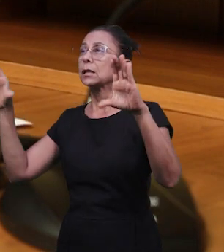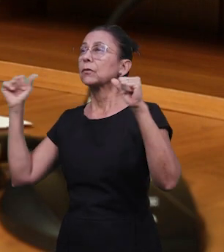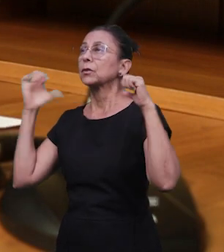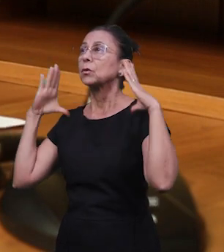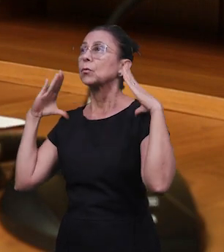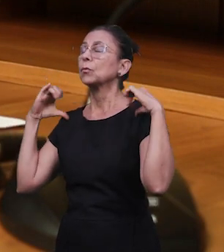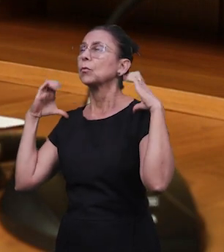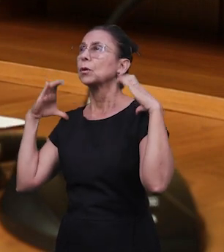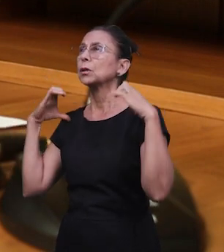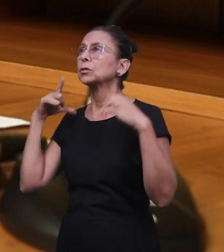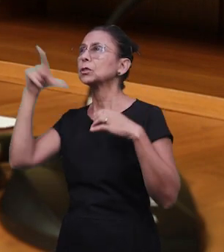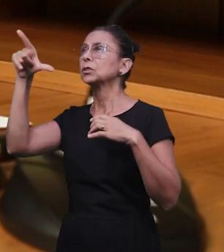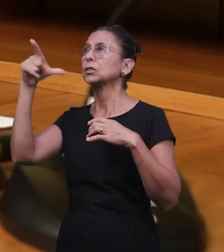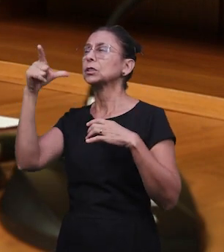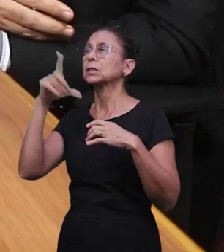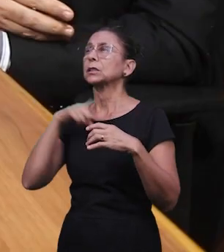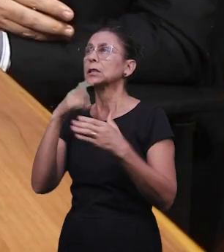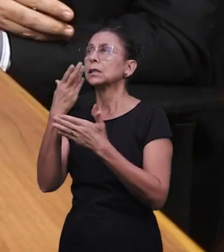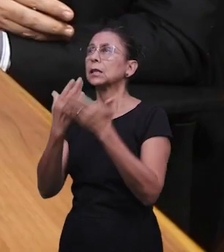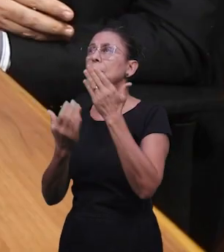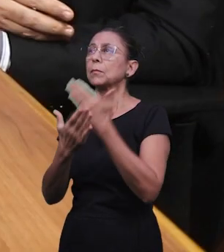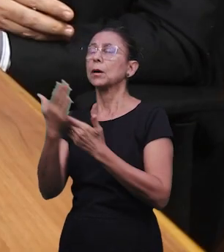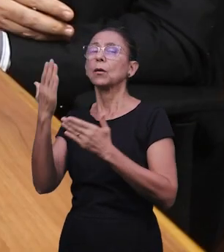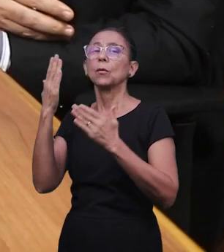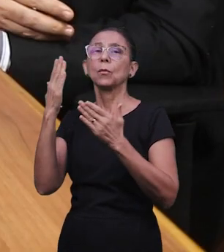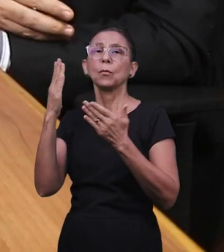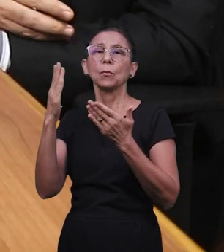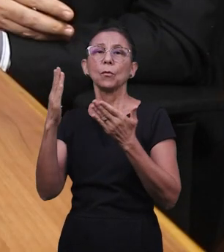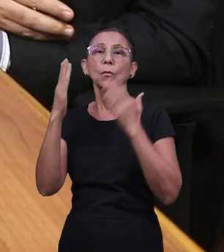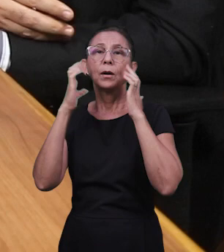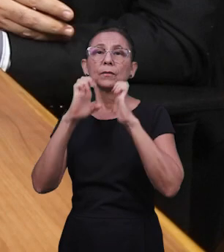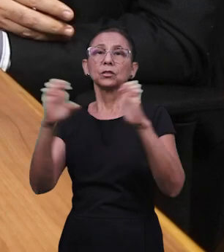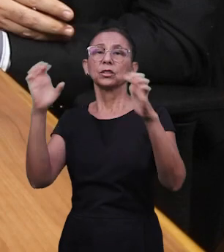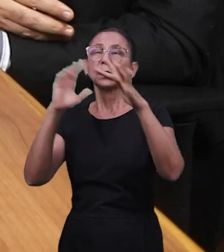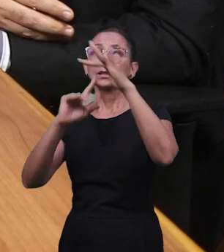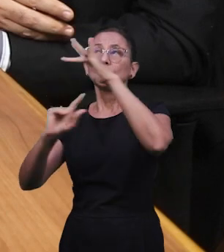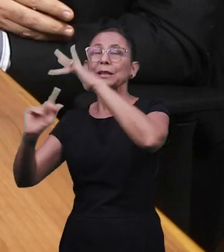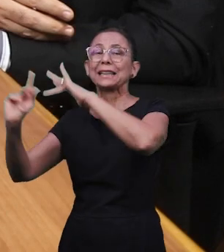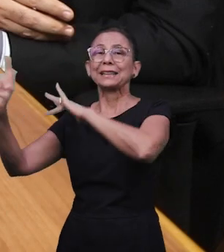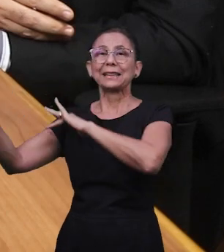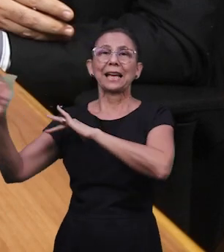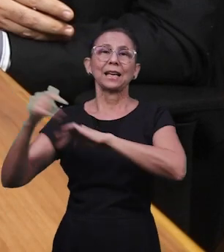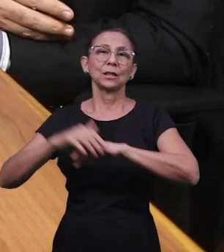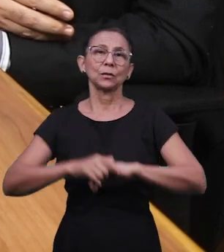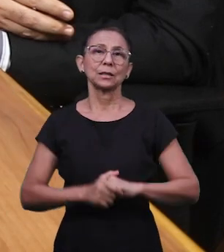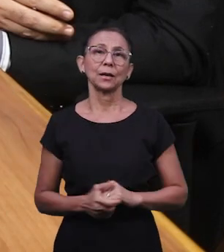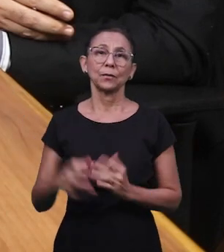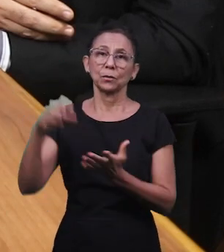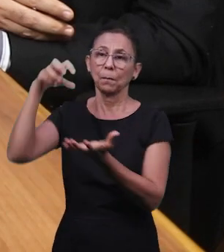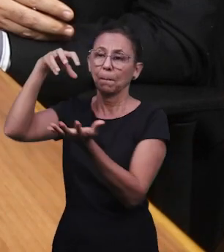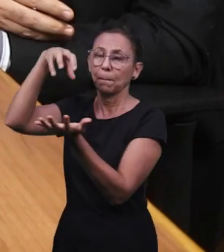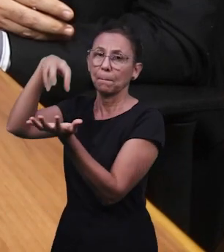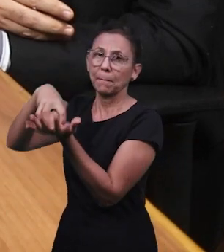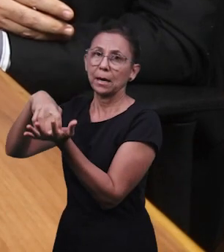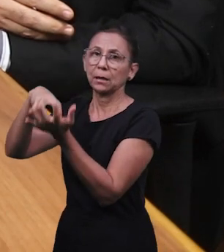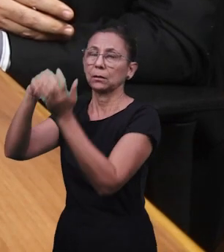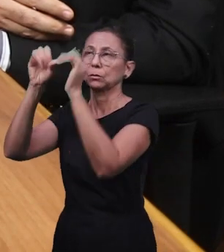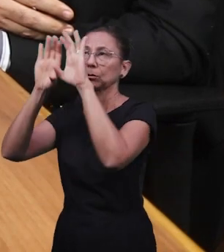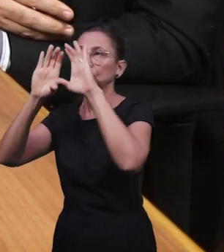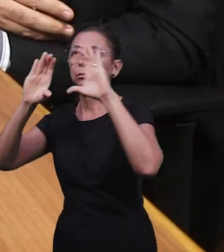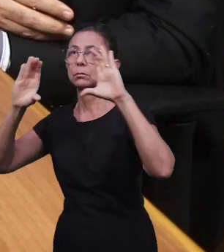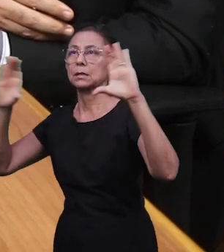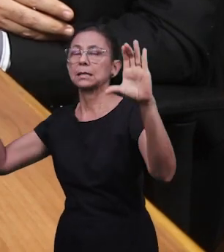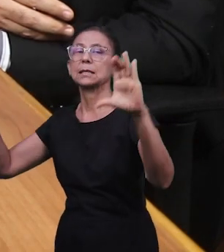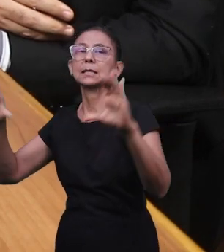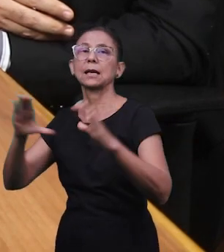na sua mão o evangelho eterno. Não estava no lado do céu, num canto, estava no meio, porque Deus estava mostrando o